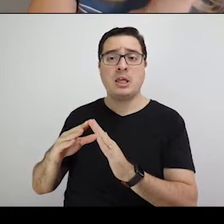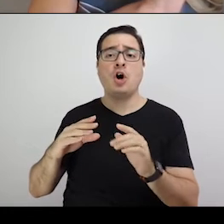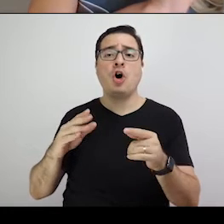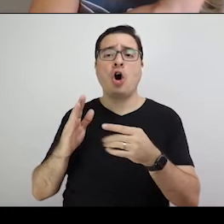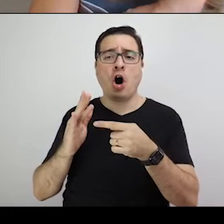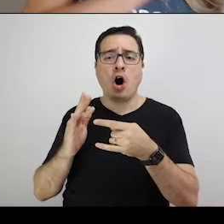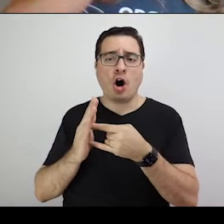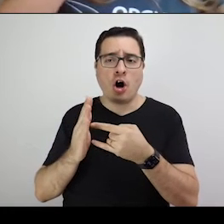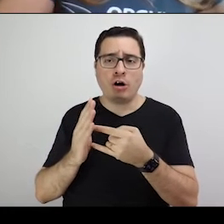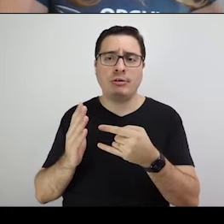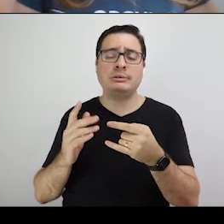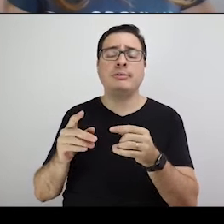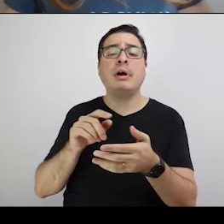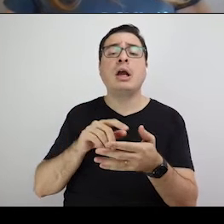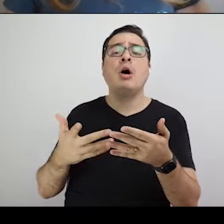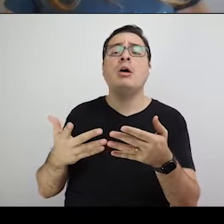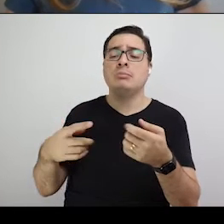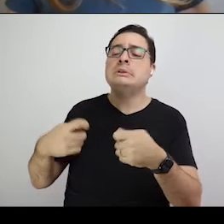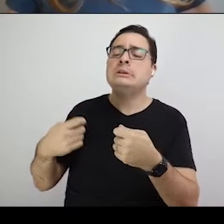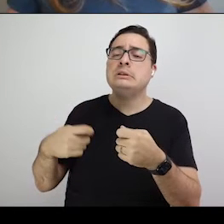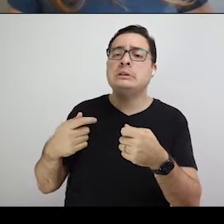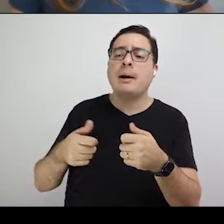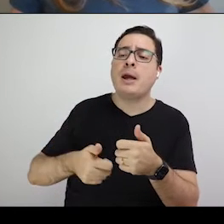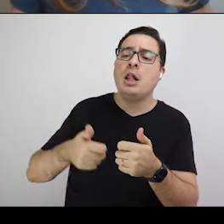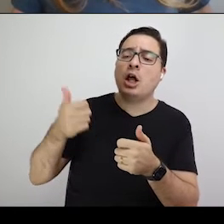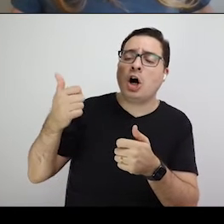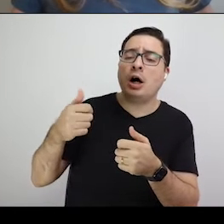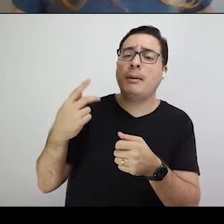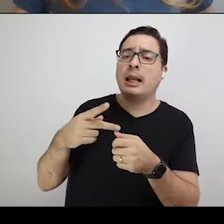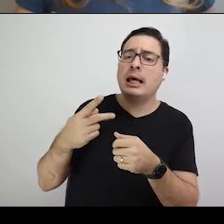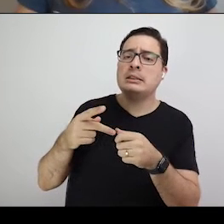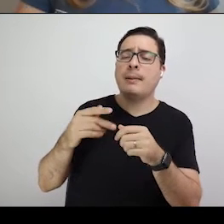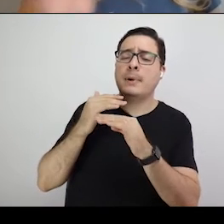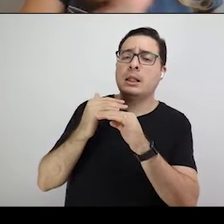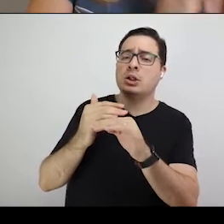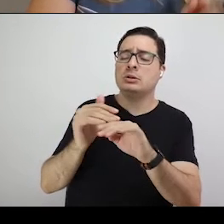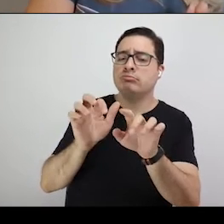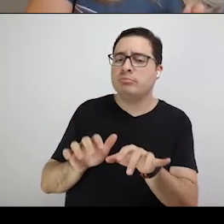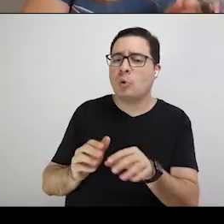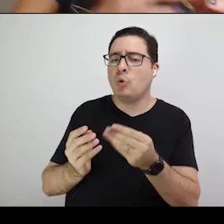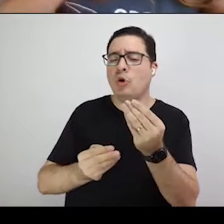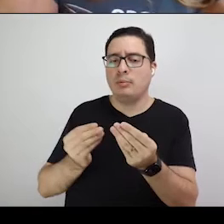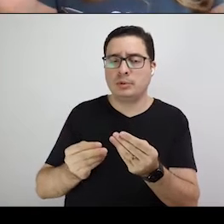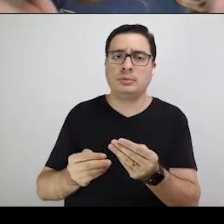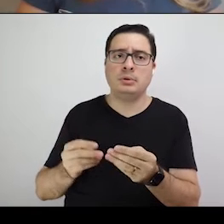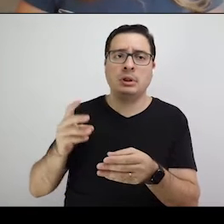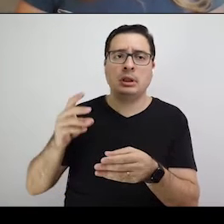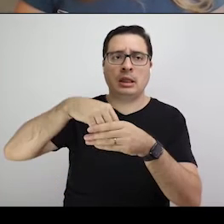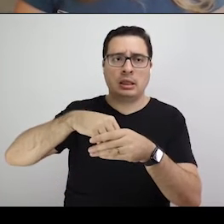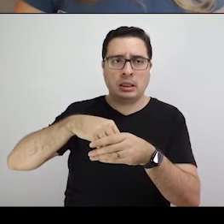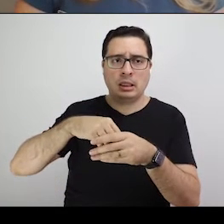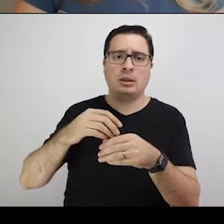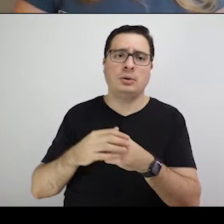de código, qual é a recomendação melhor dessa padronização, né? Dentro